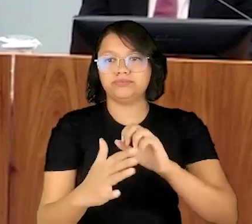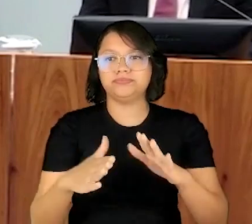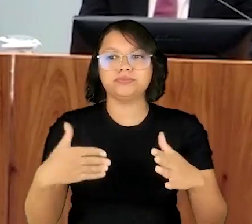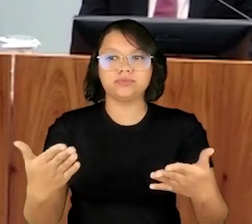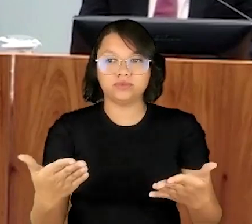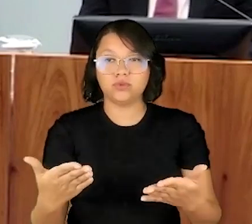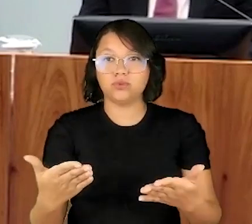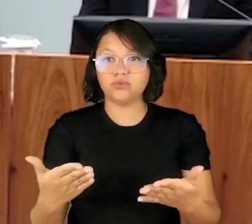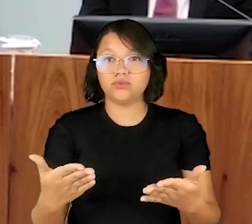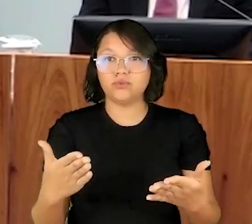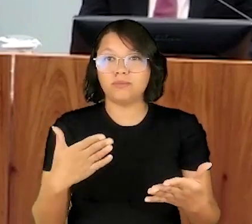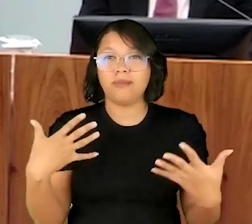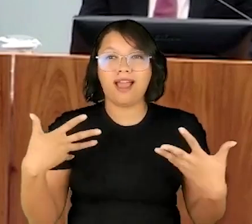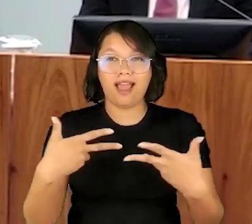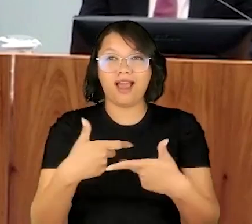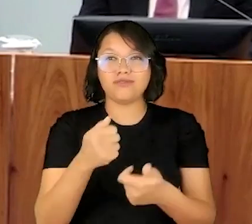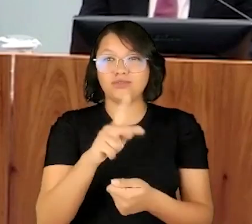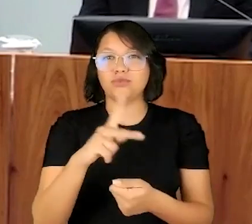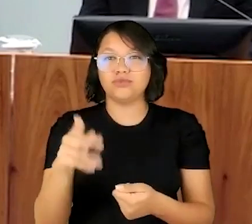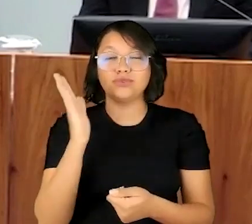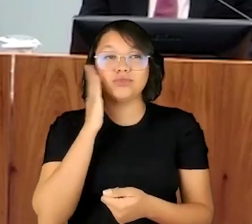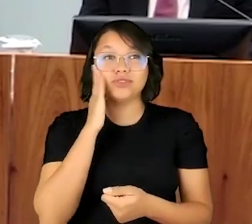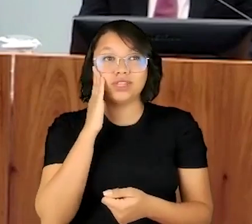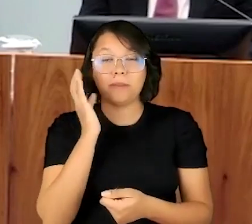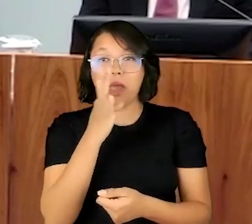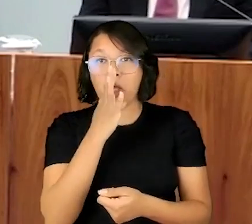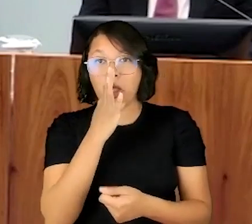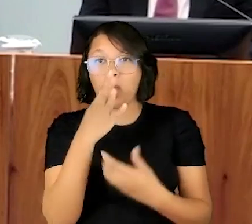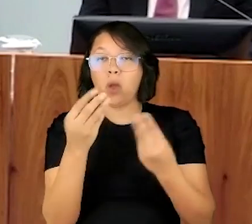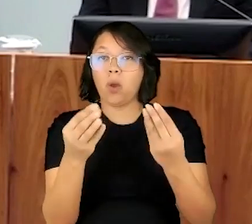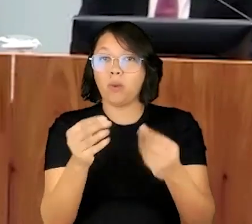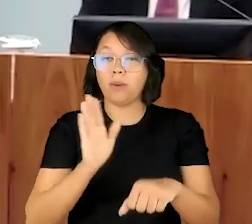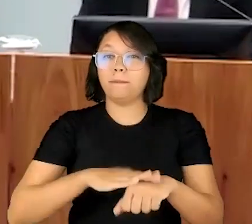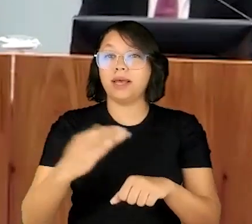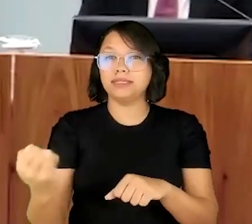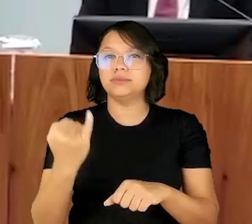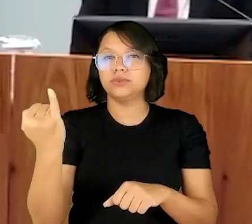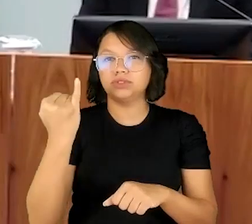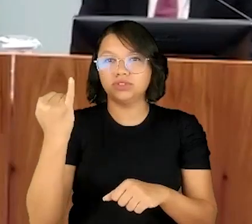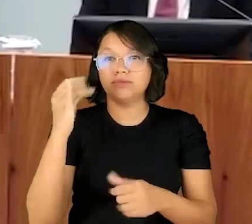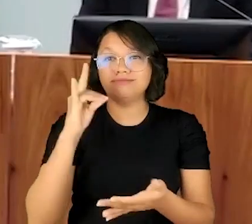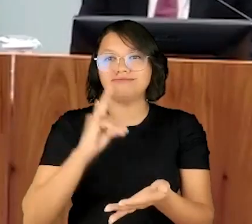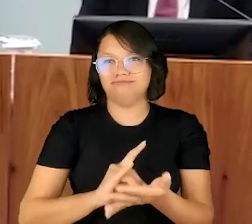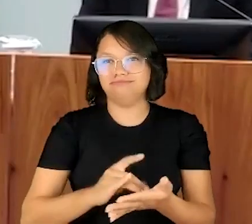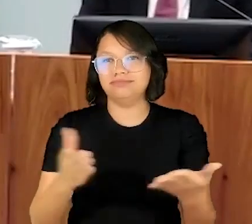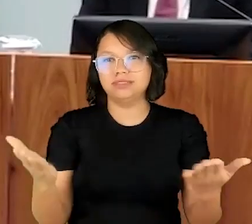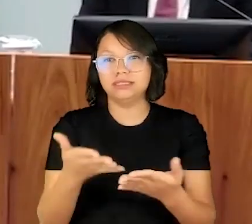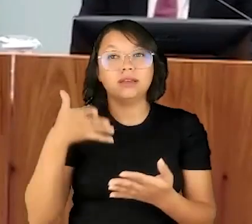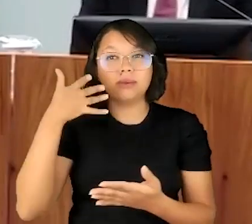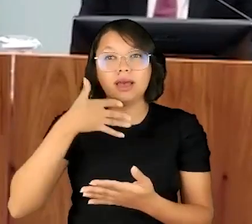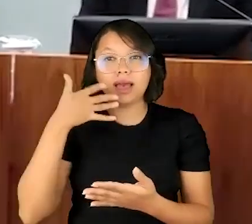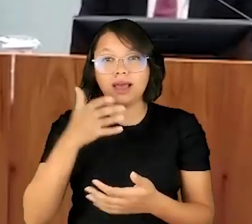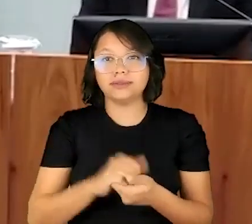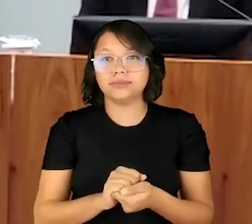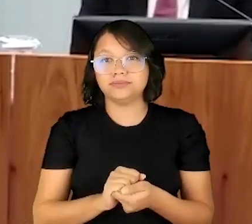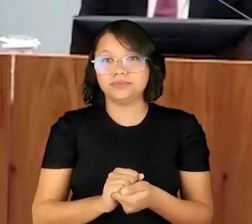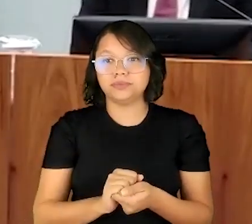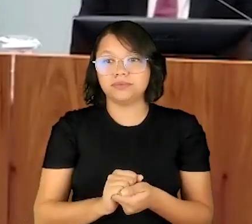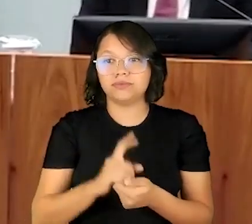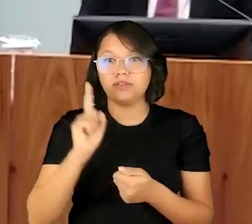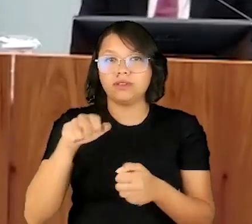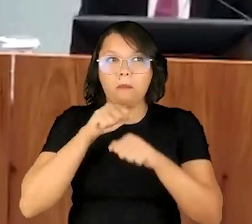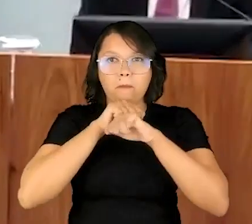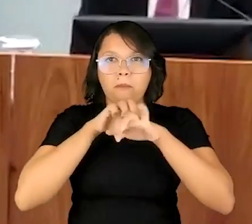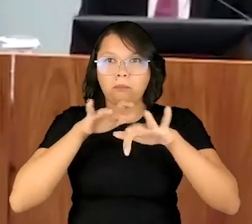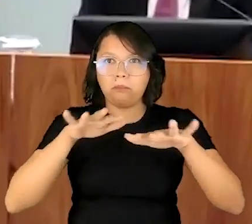professor, sabe aqui que está sendo muito assistido, e mais importante que isso é o fato de que essa palestra poderá ser disseminada e